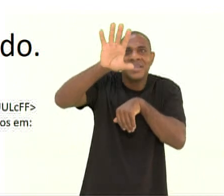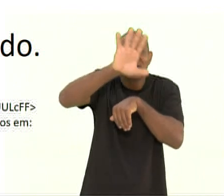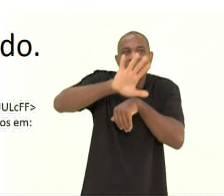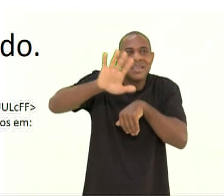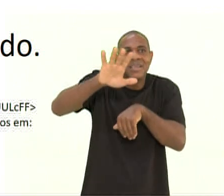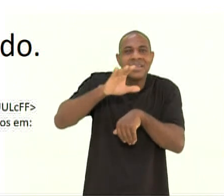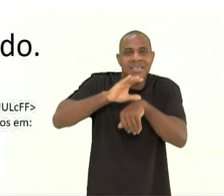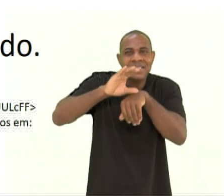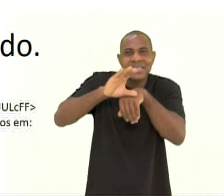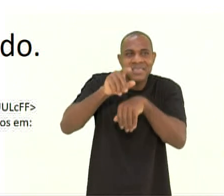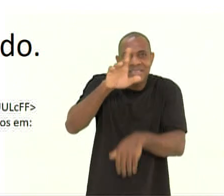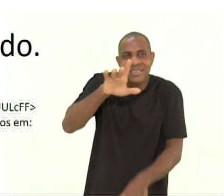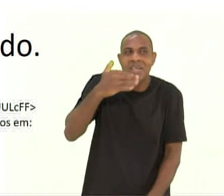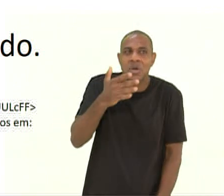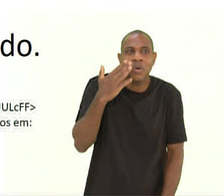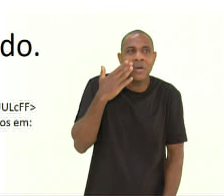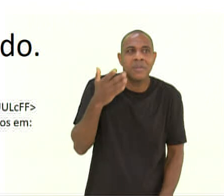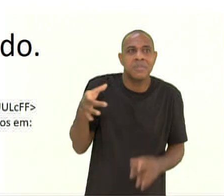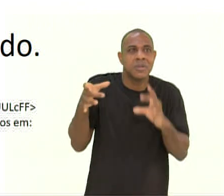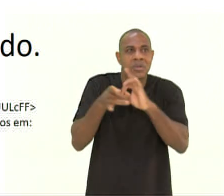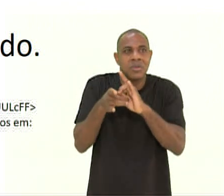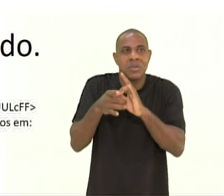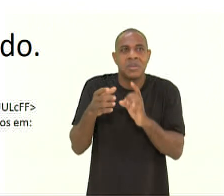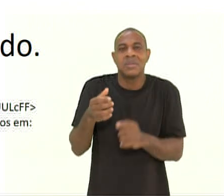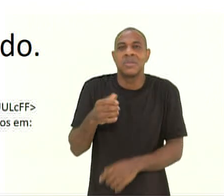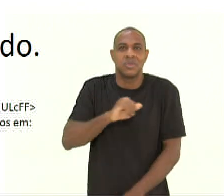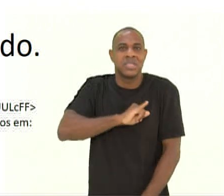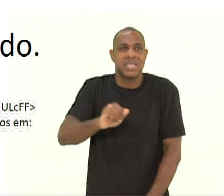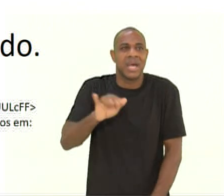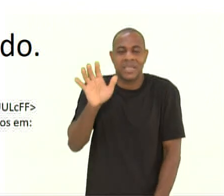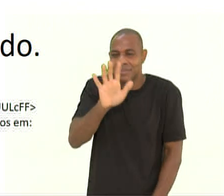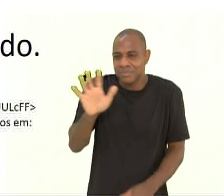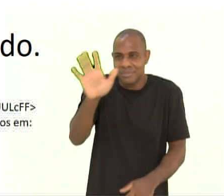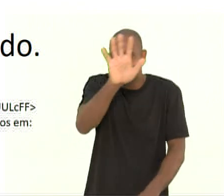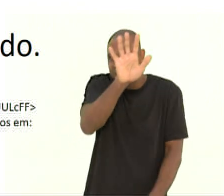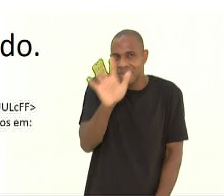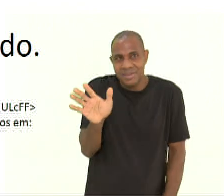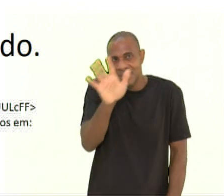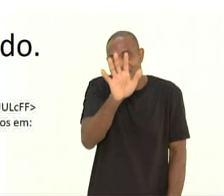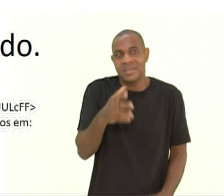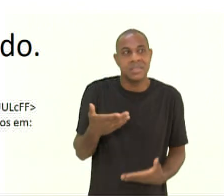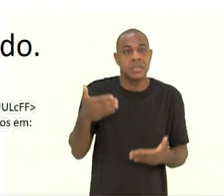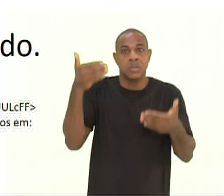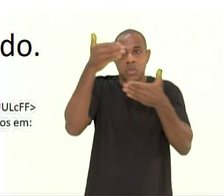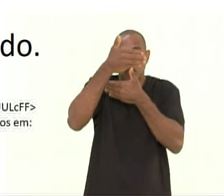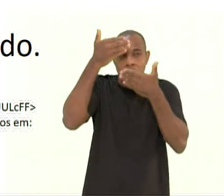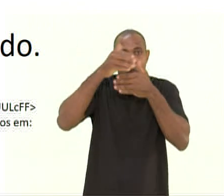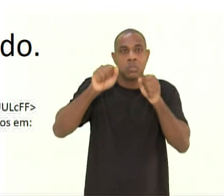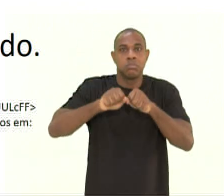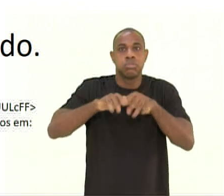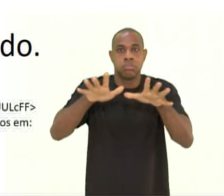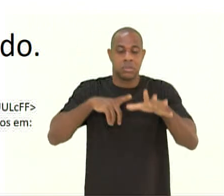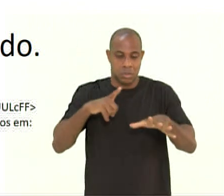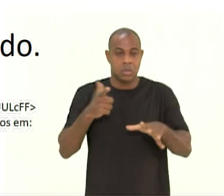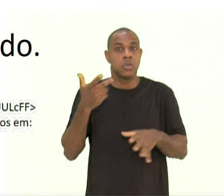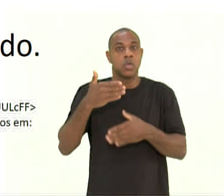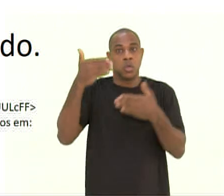divisa da Síria com o Iraque, e a área em cinza, territórios onde o Estado Islâmico chegou a ter